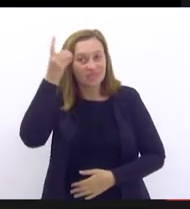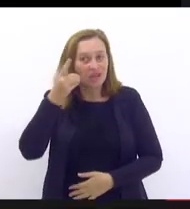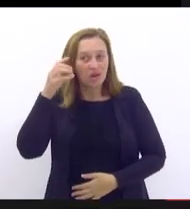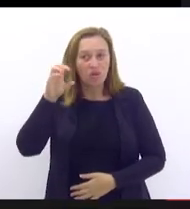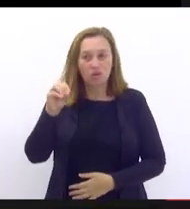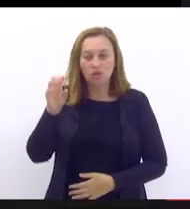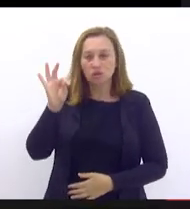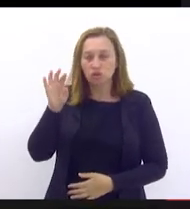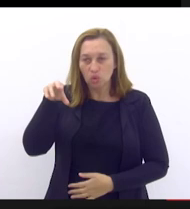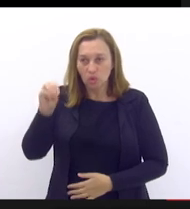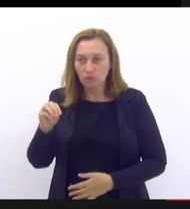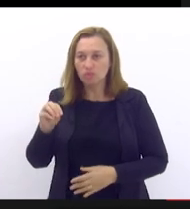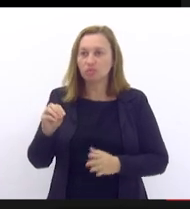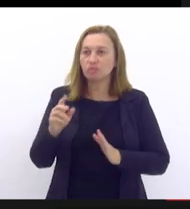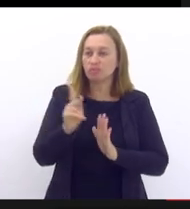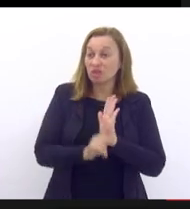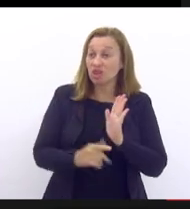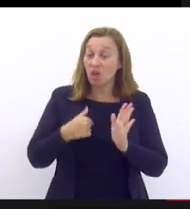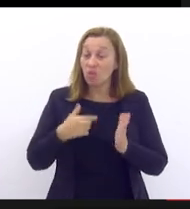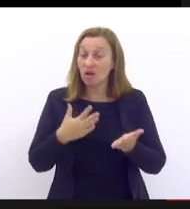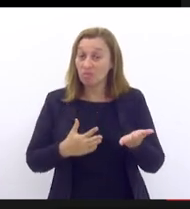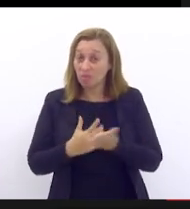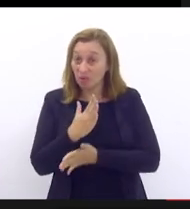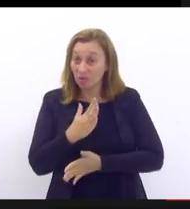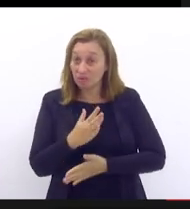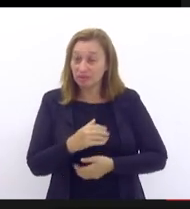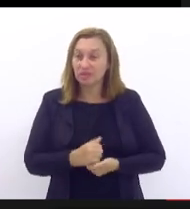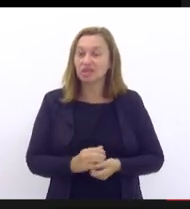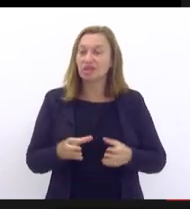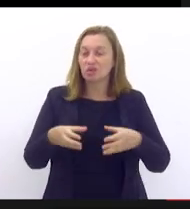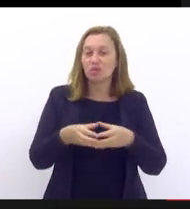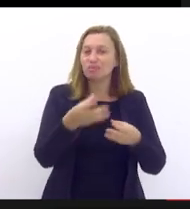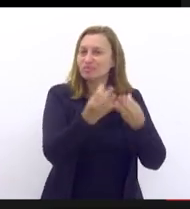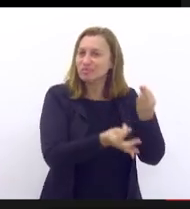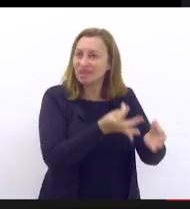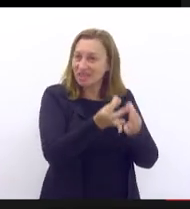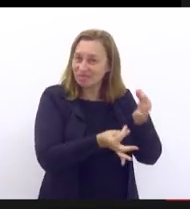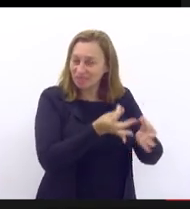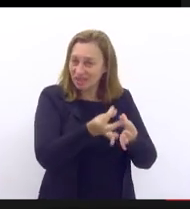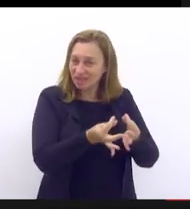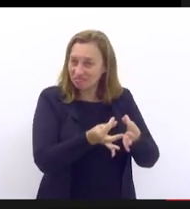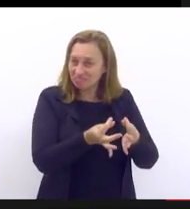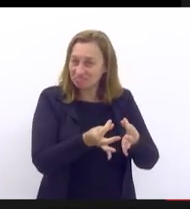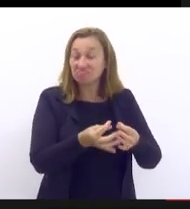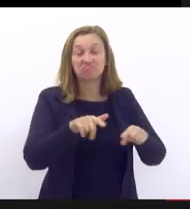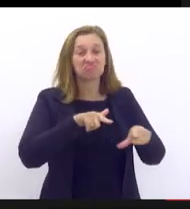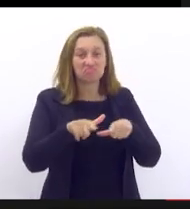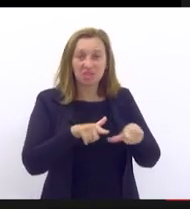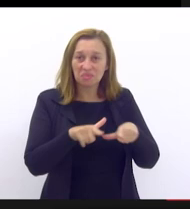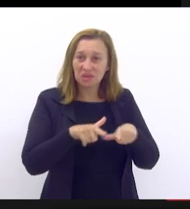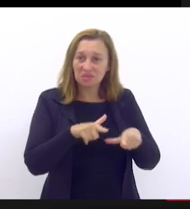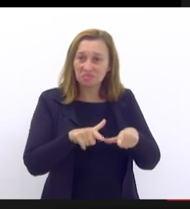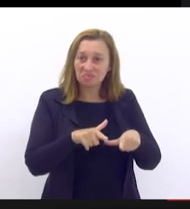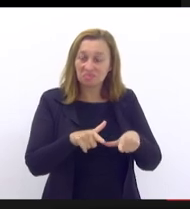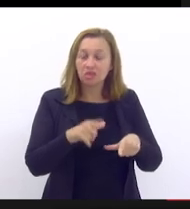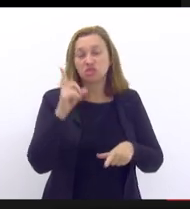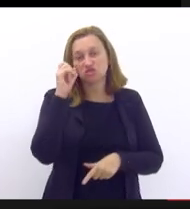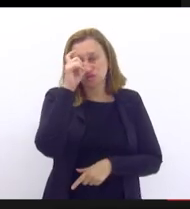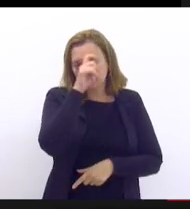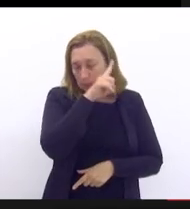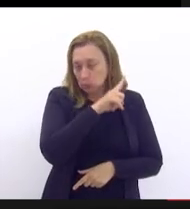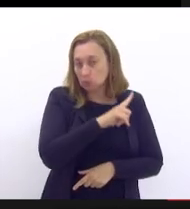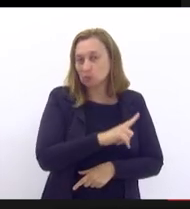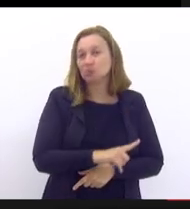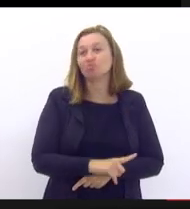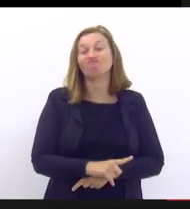Ottoni pelo projeto, sou favorável. As comunidades terapêuticas do Exército fazem um trabalho muito difícil, com